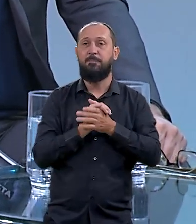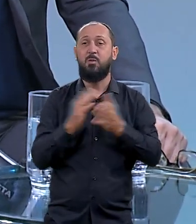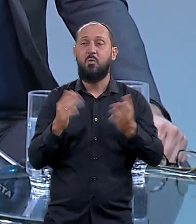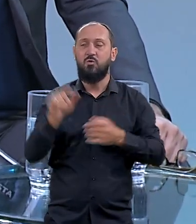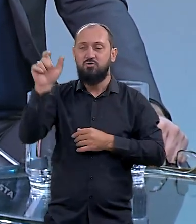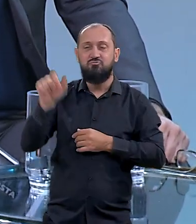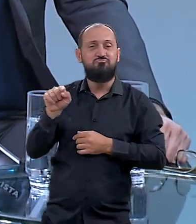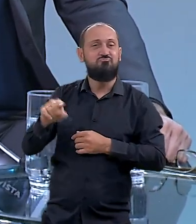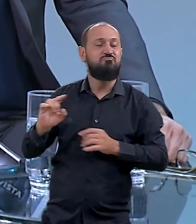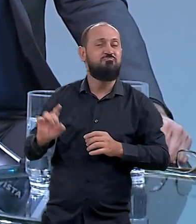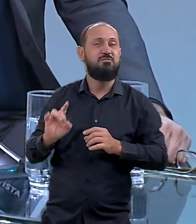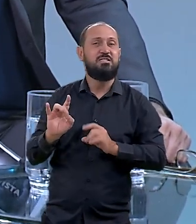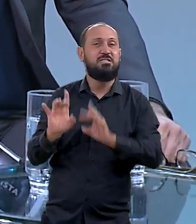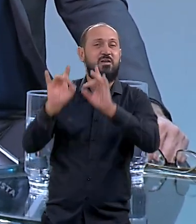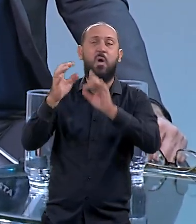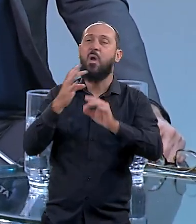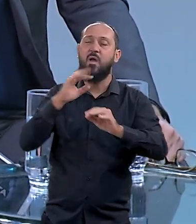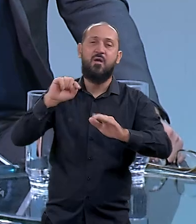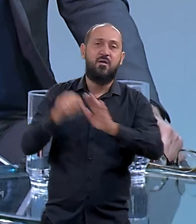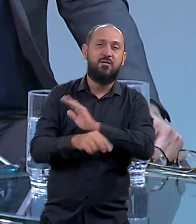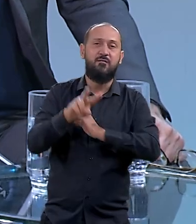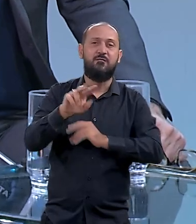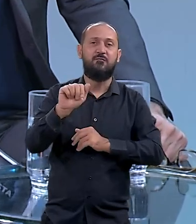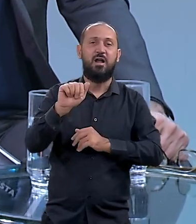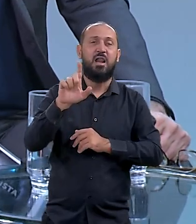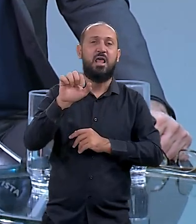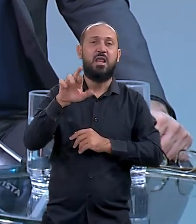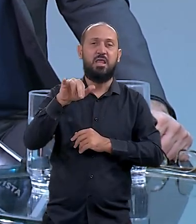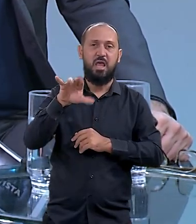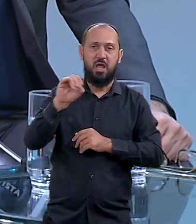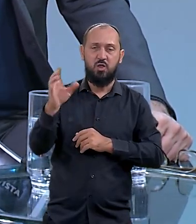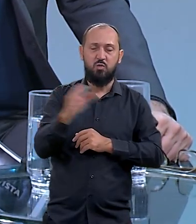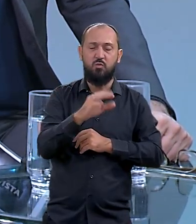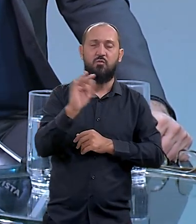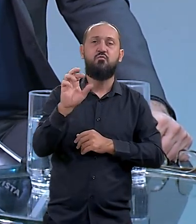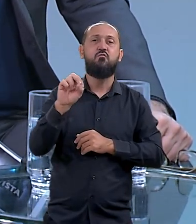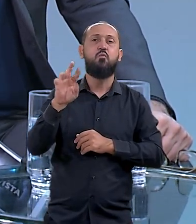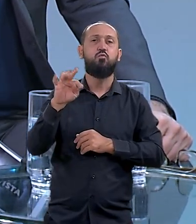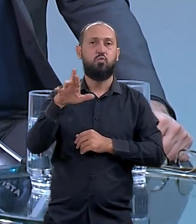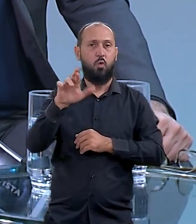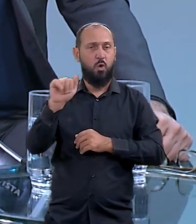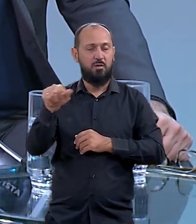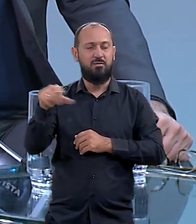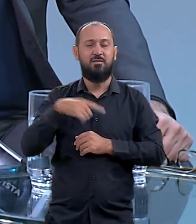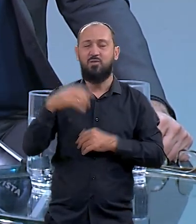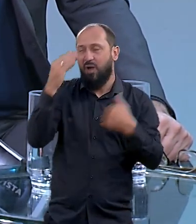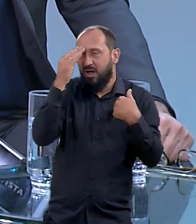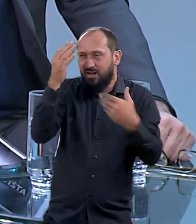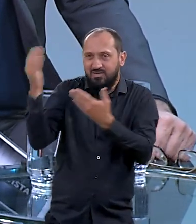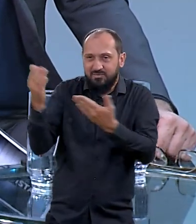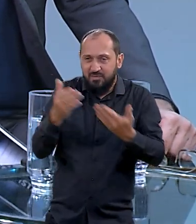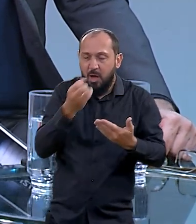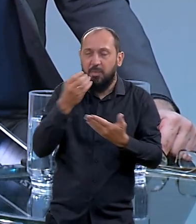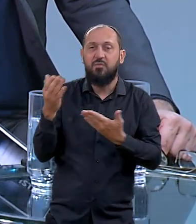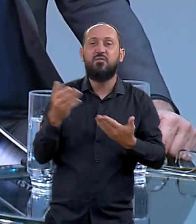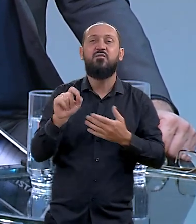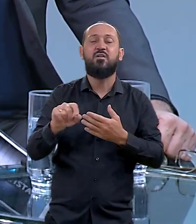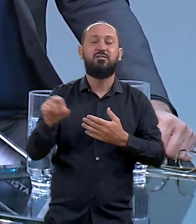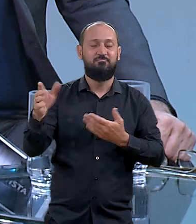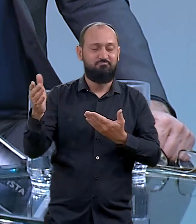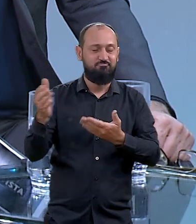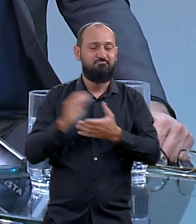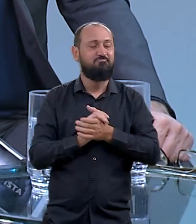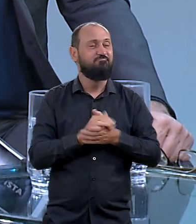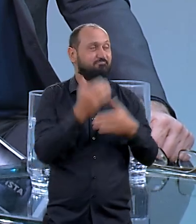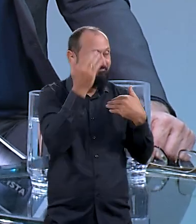nosso estado. E hoje nós estamos com o especialista, o doutor Valeriano Fontoura, o qual eu agradeço a sua participação aqui em nosso programa.